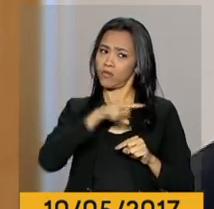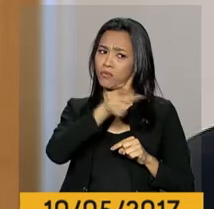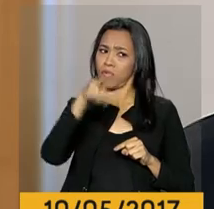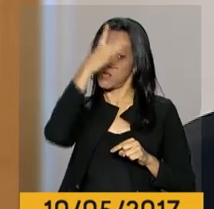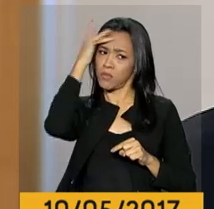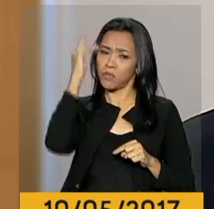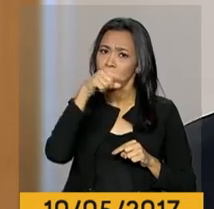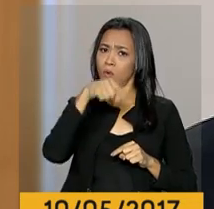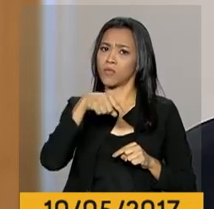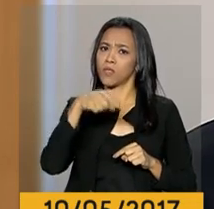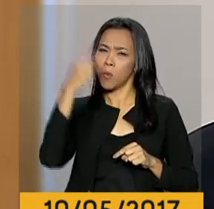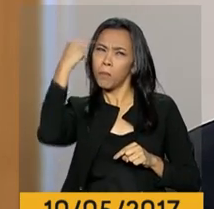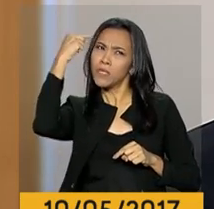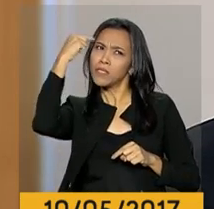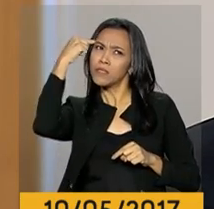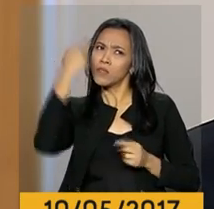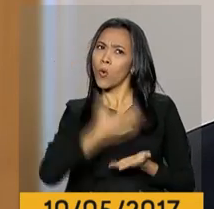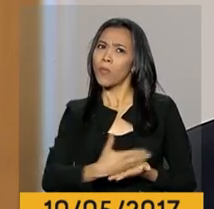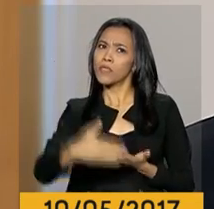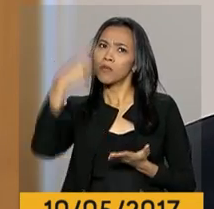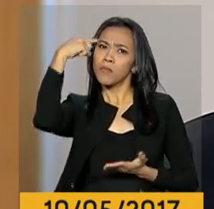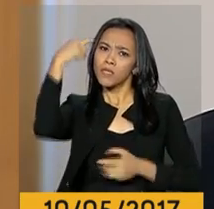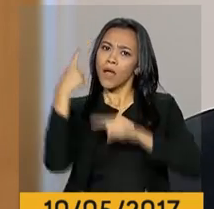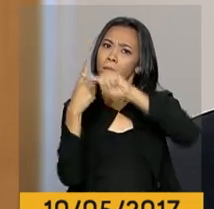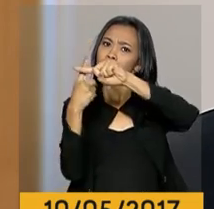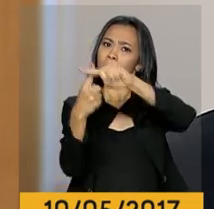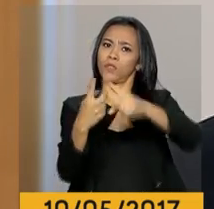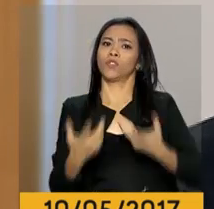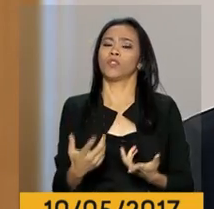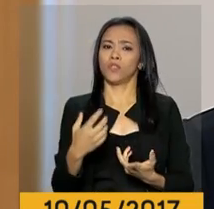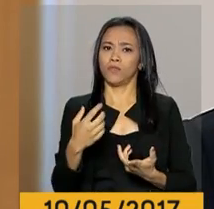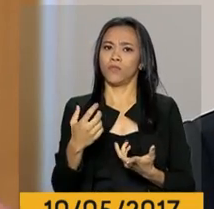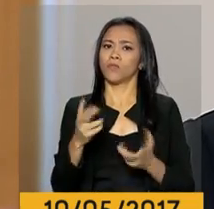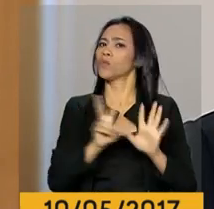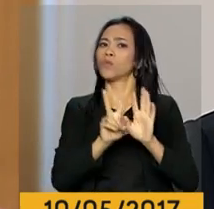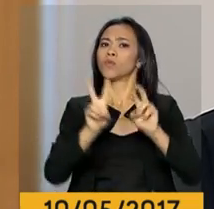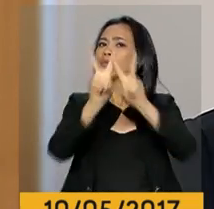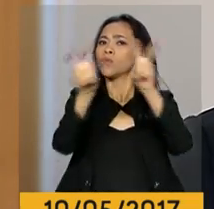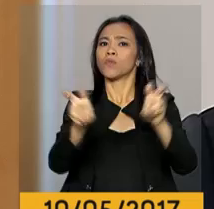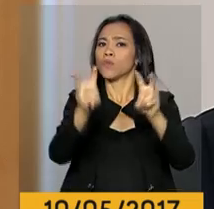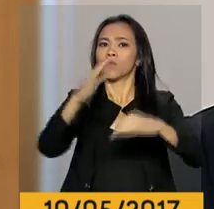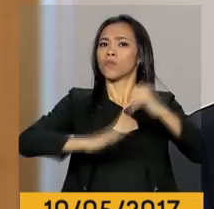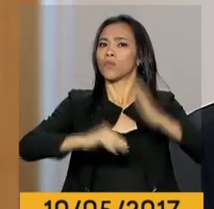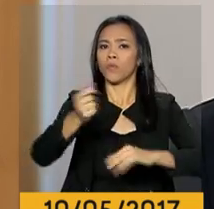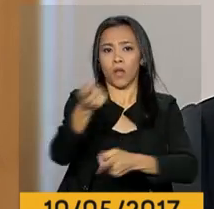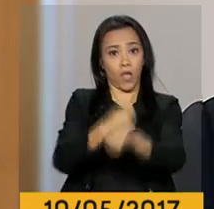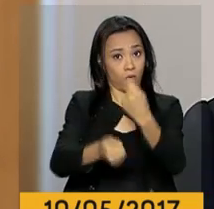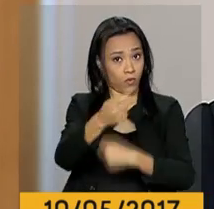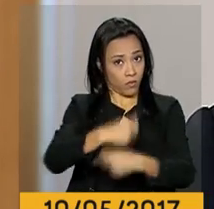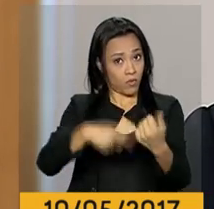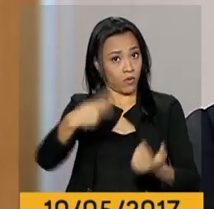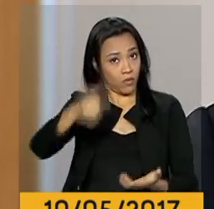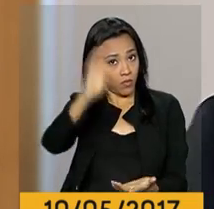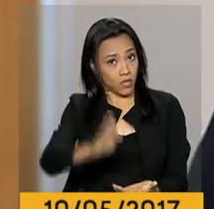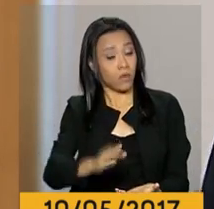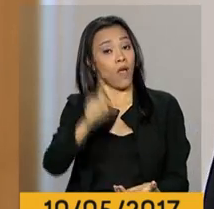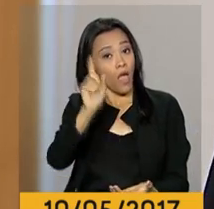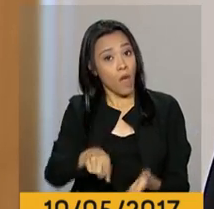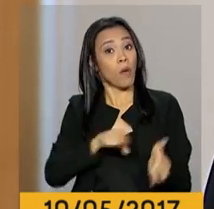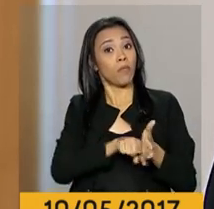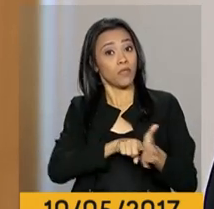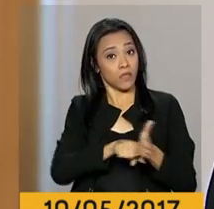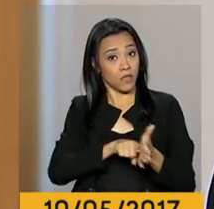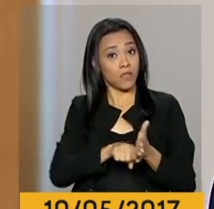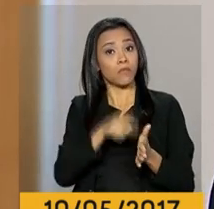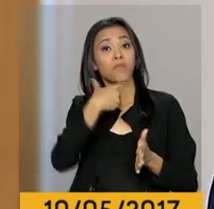começando a ficar otimistas com a economia ali não foi outra a a a a pesquisa feita pelo pelo Data Folha